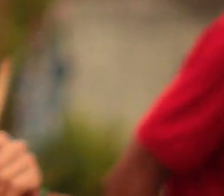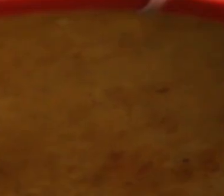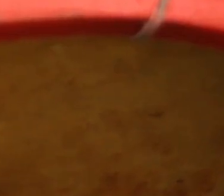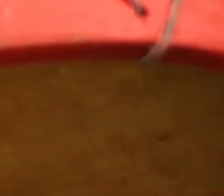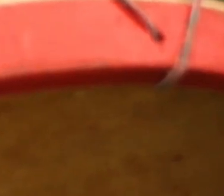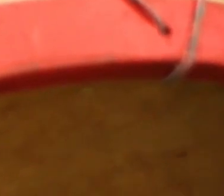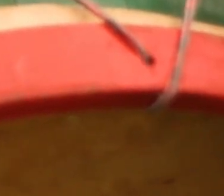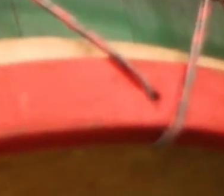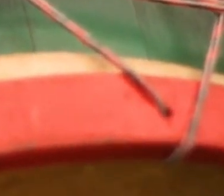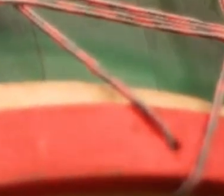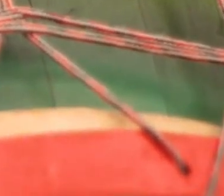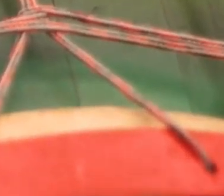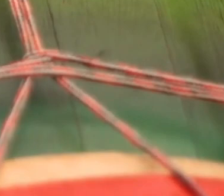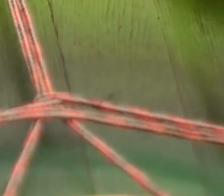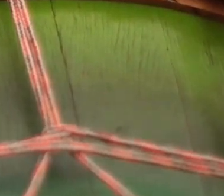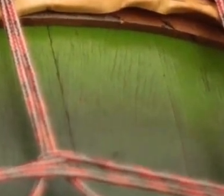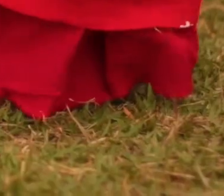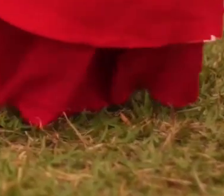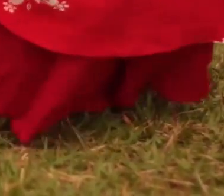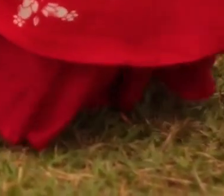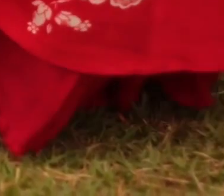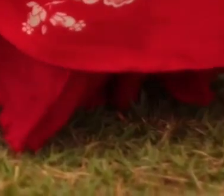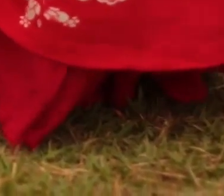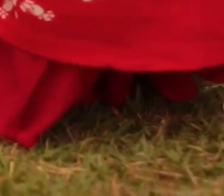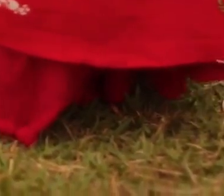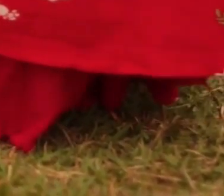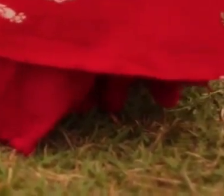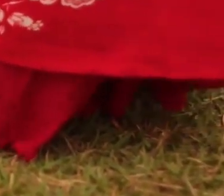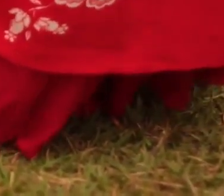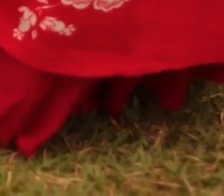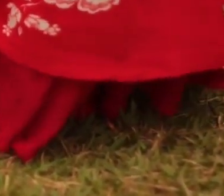Salve o bumbo, o nosso canto.